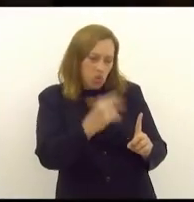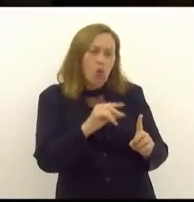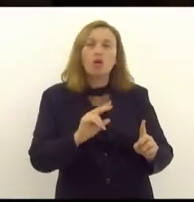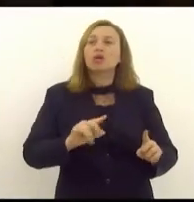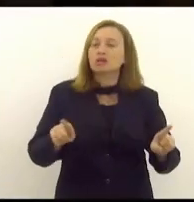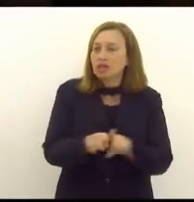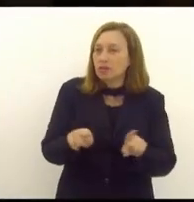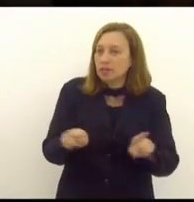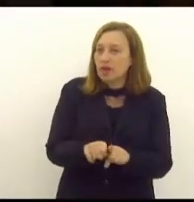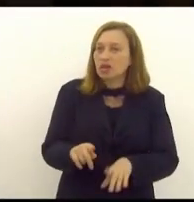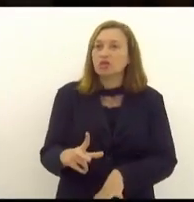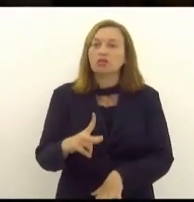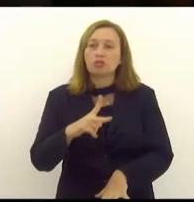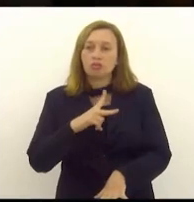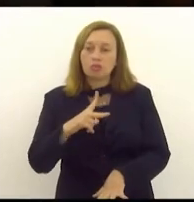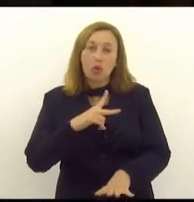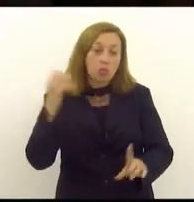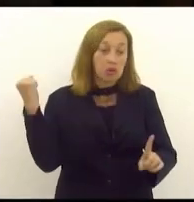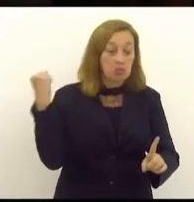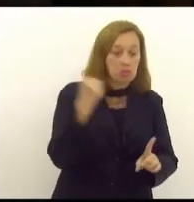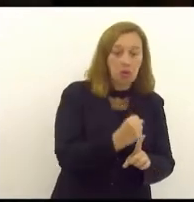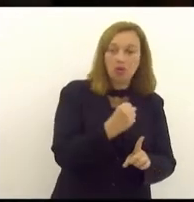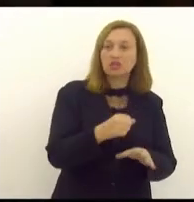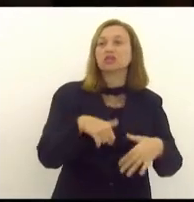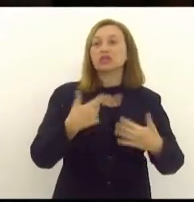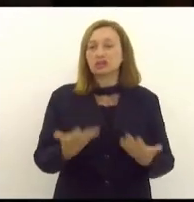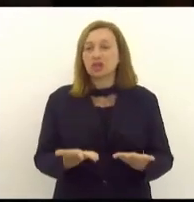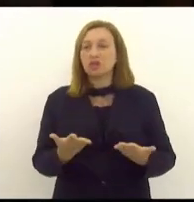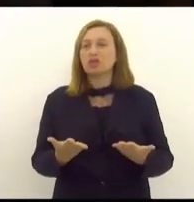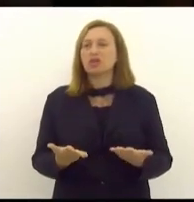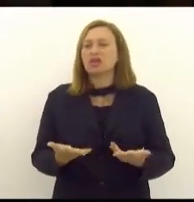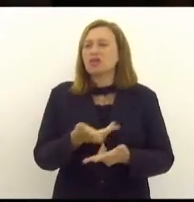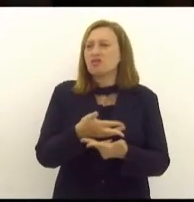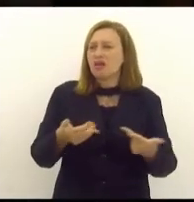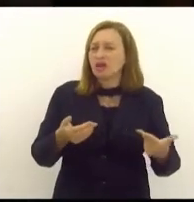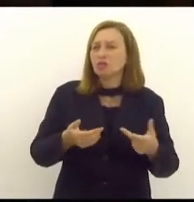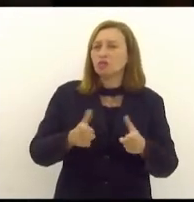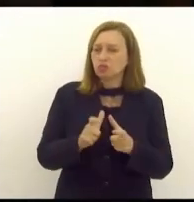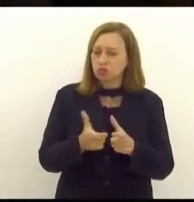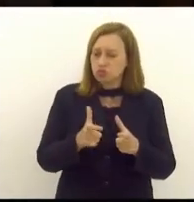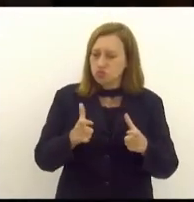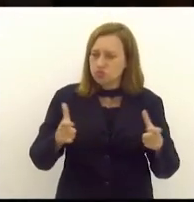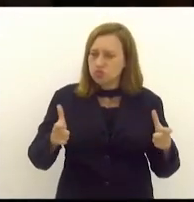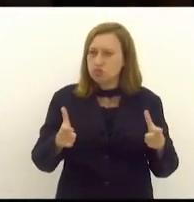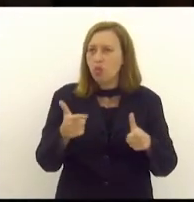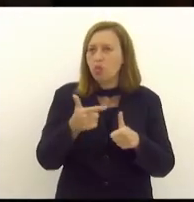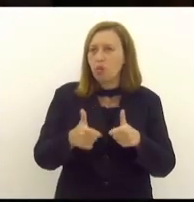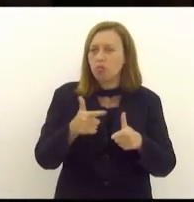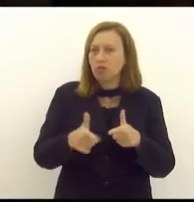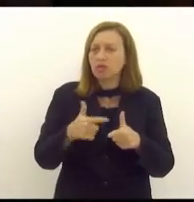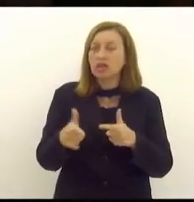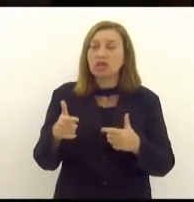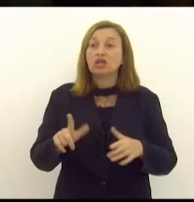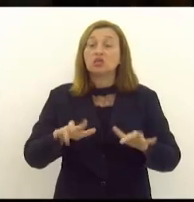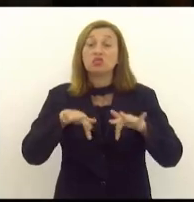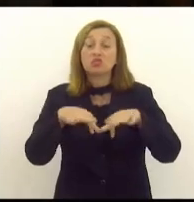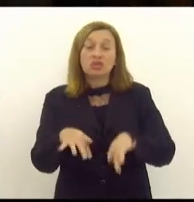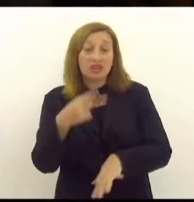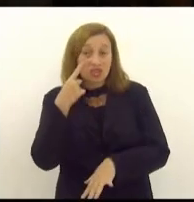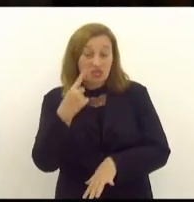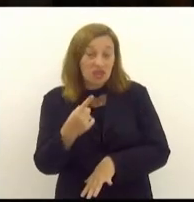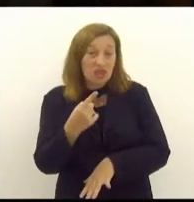o seu próprio assassinato então é uma bola de neve que vai se crescendo e no final das contas a gente acaba